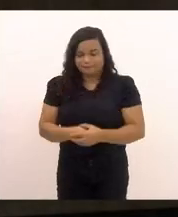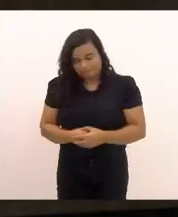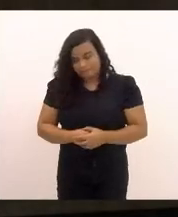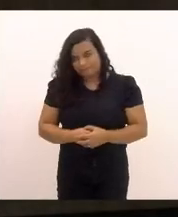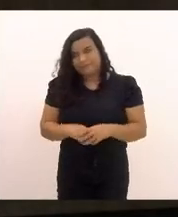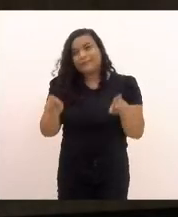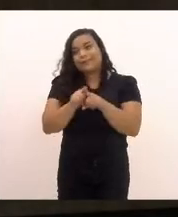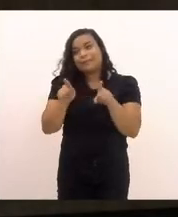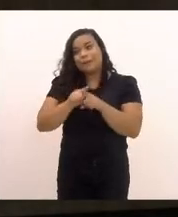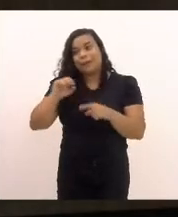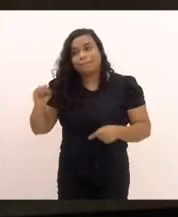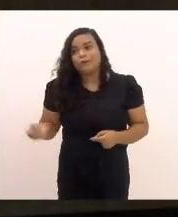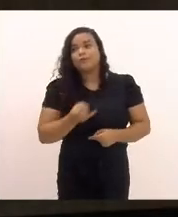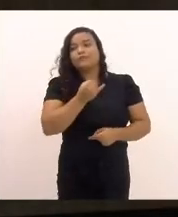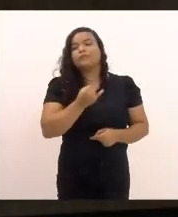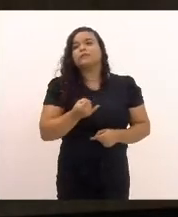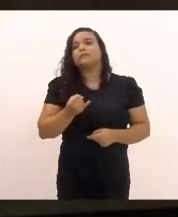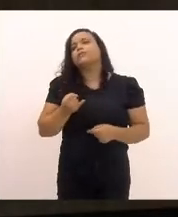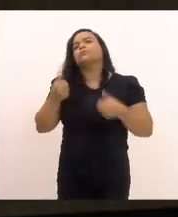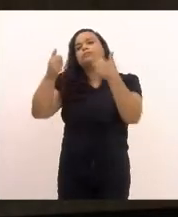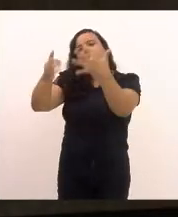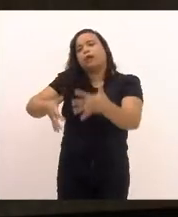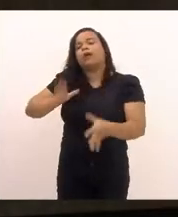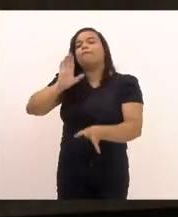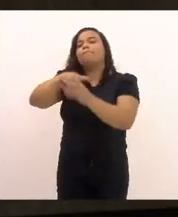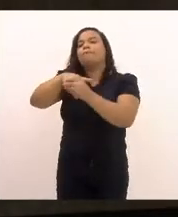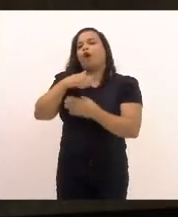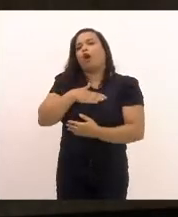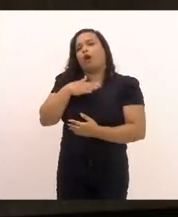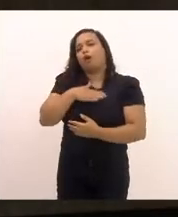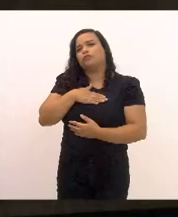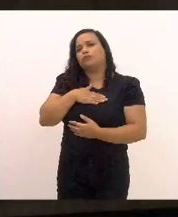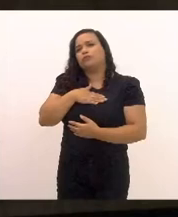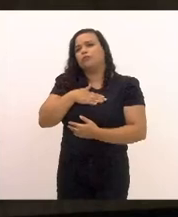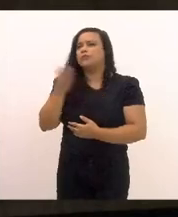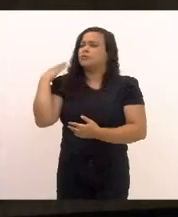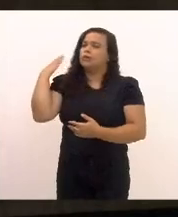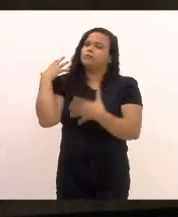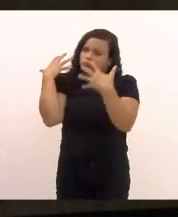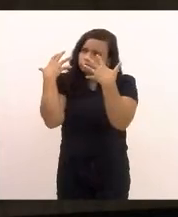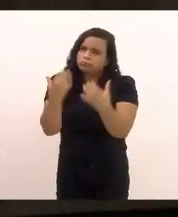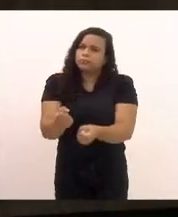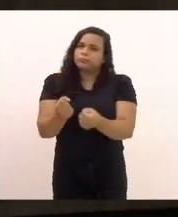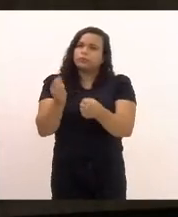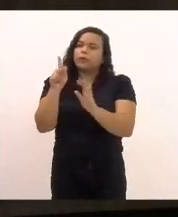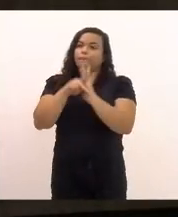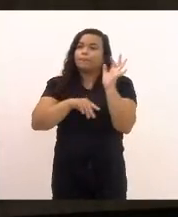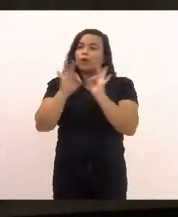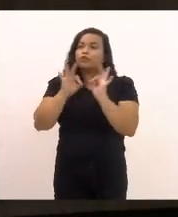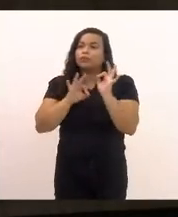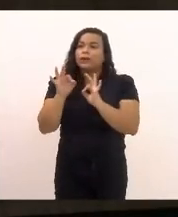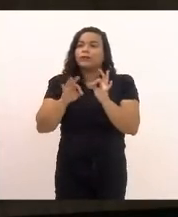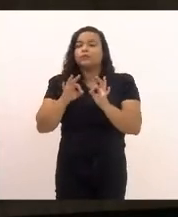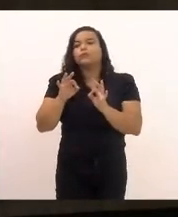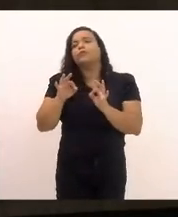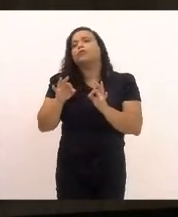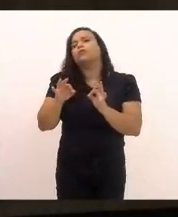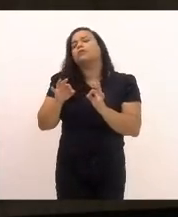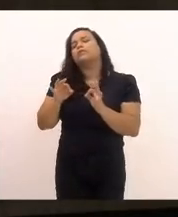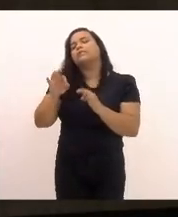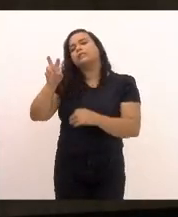Ju, para manifestar o voto que dei favorável ao projeto de resolução